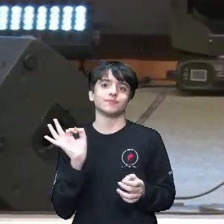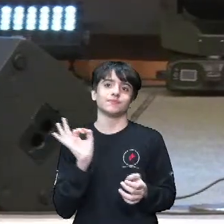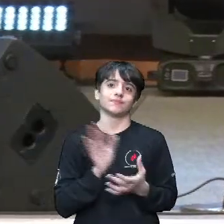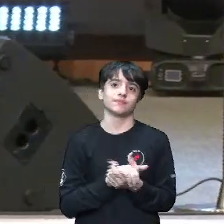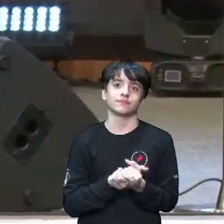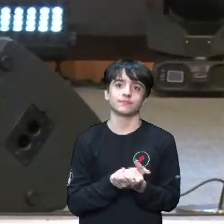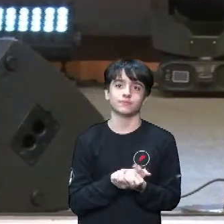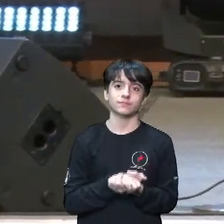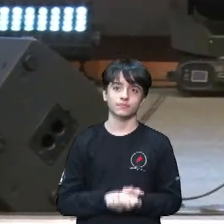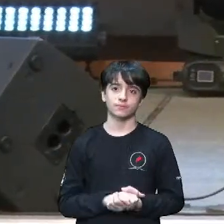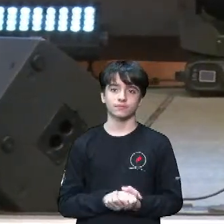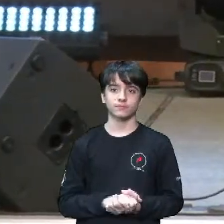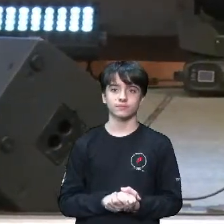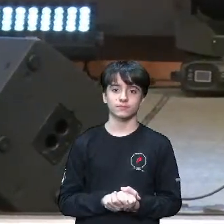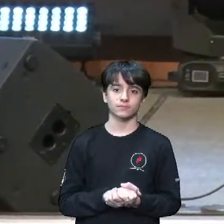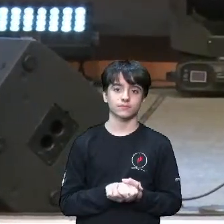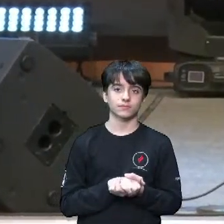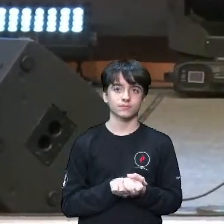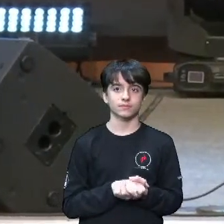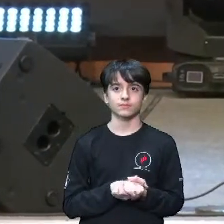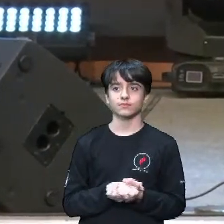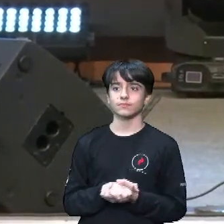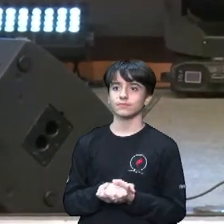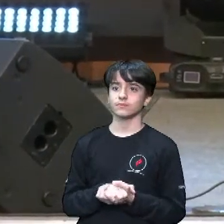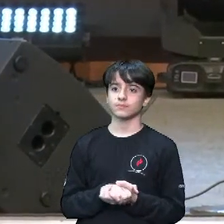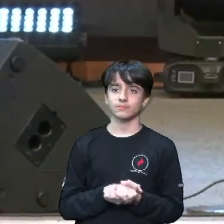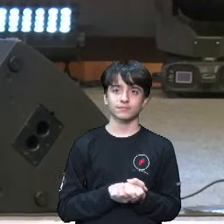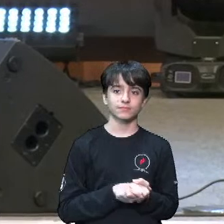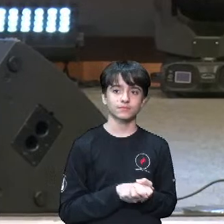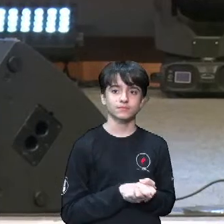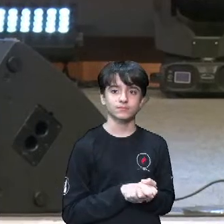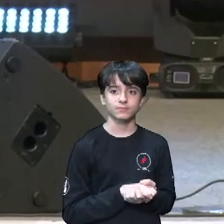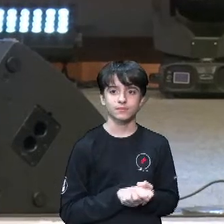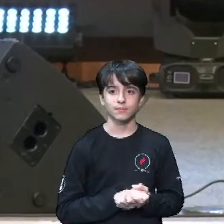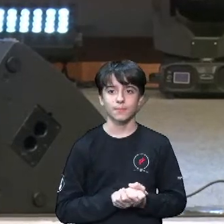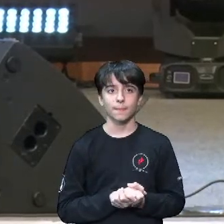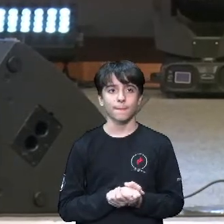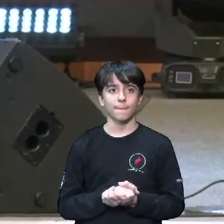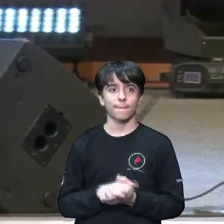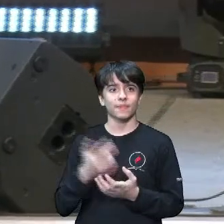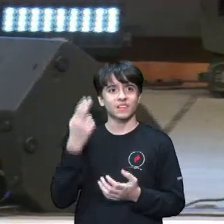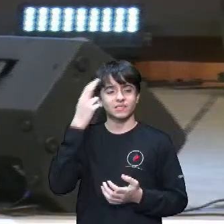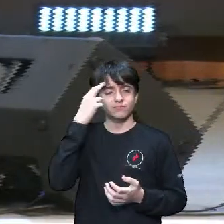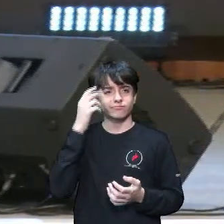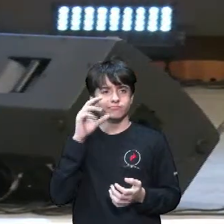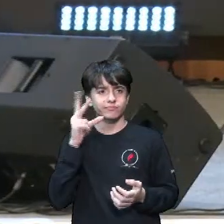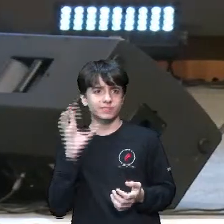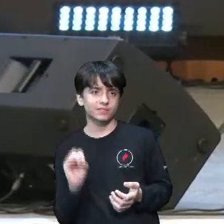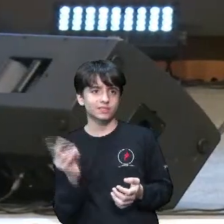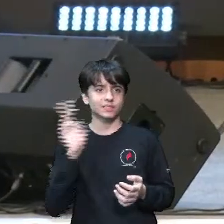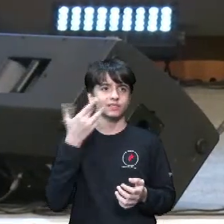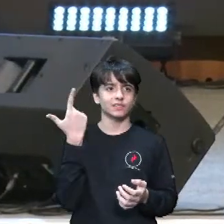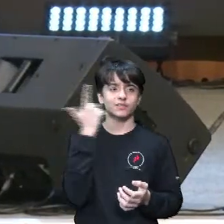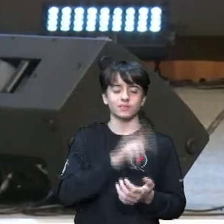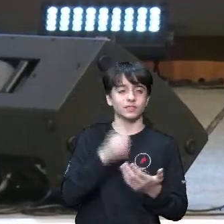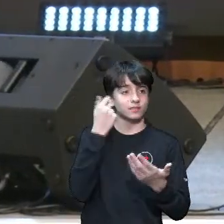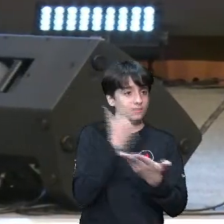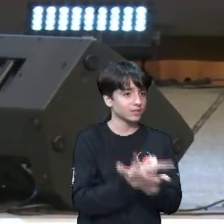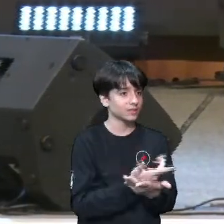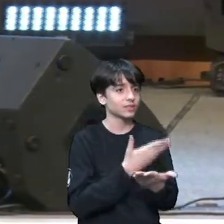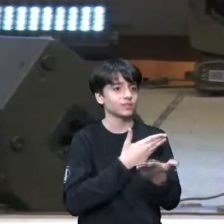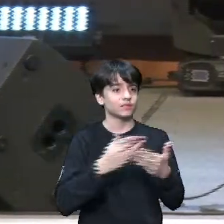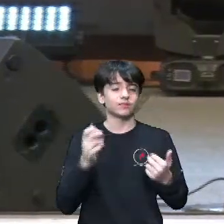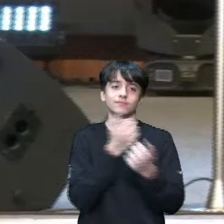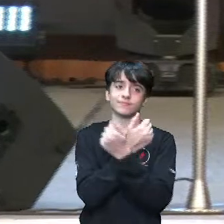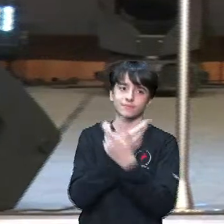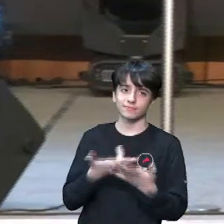né? Você está pensando, sei lá, R$50 dá para fazer isso, R$100 dá para fazer aquilo, R$10 dá